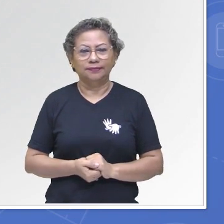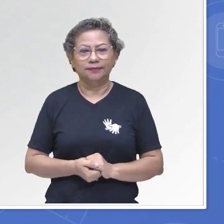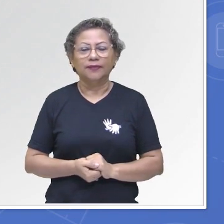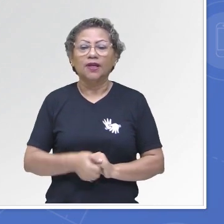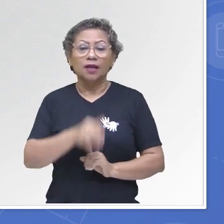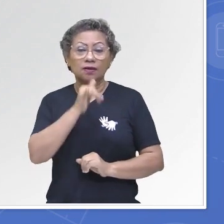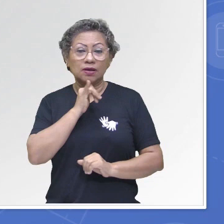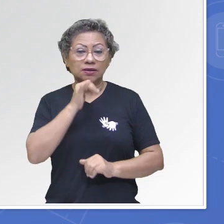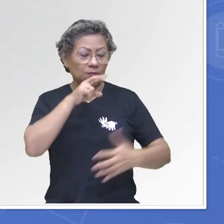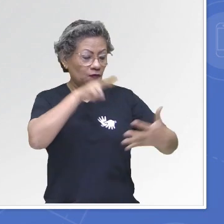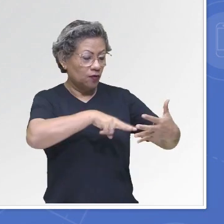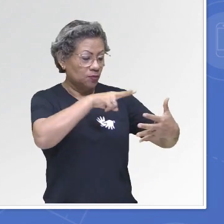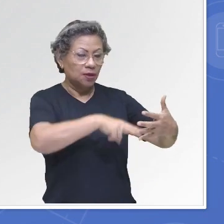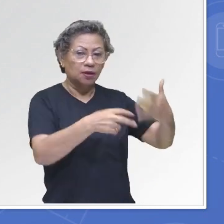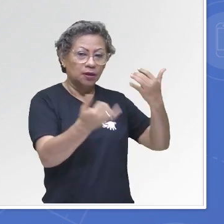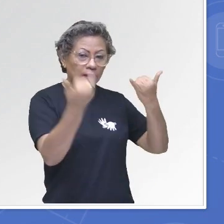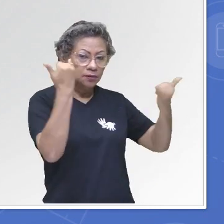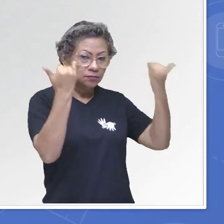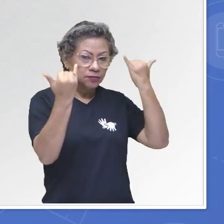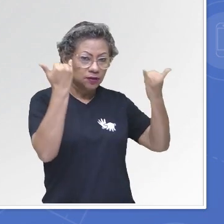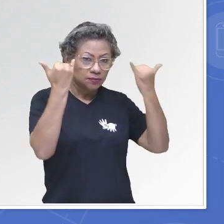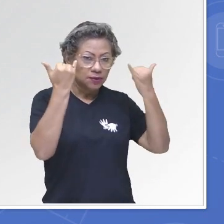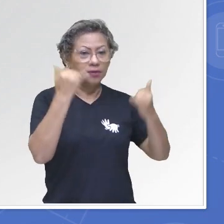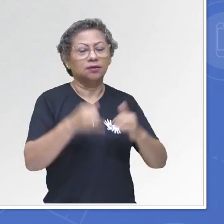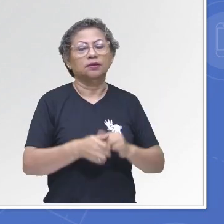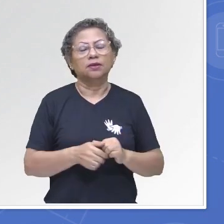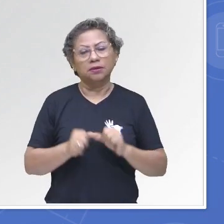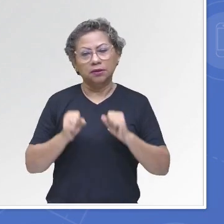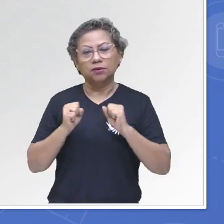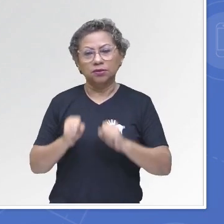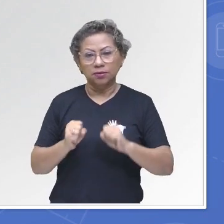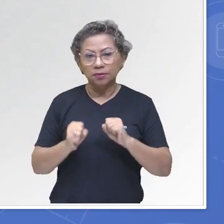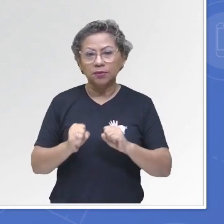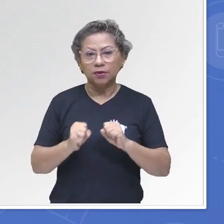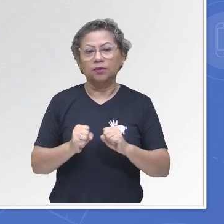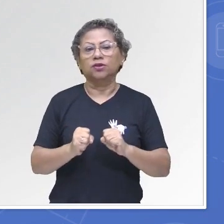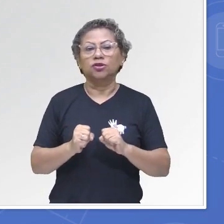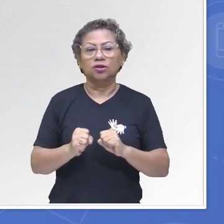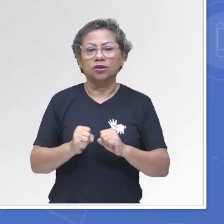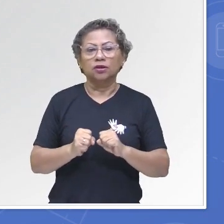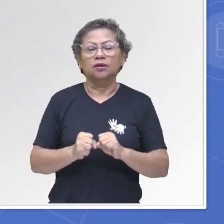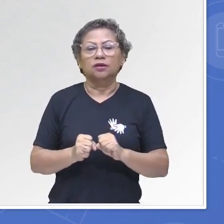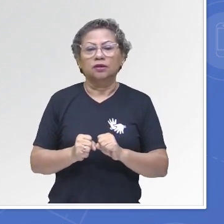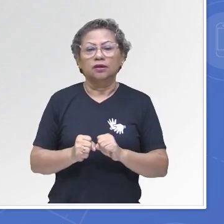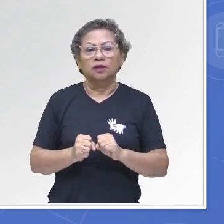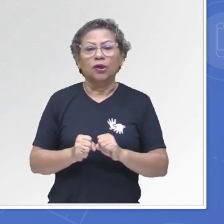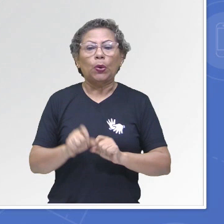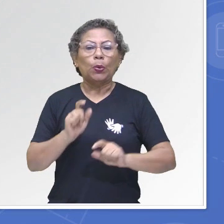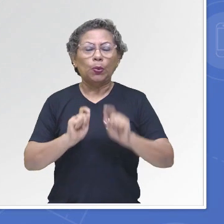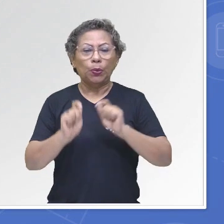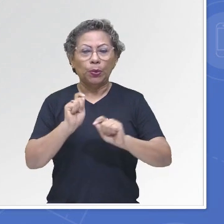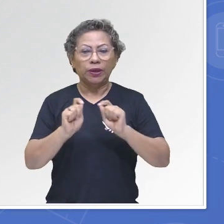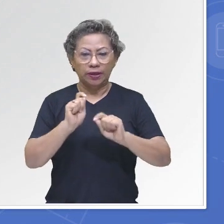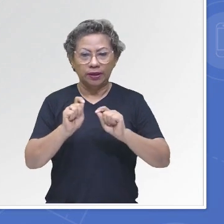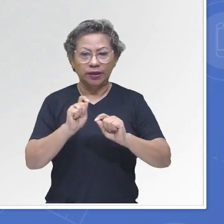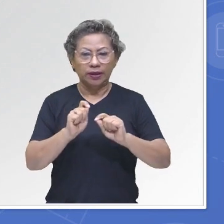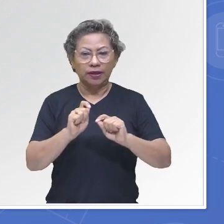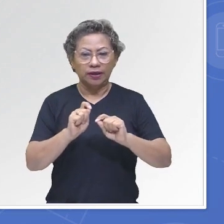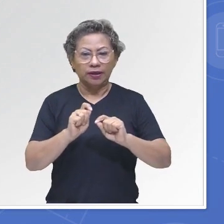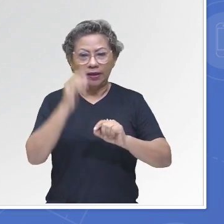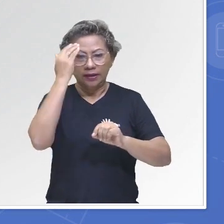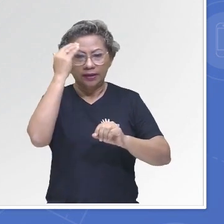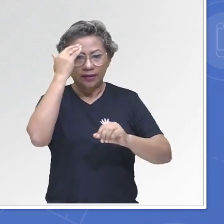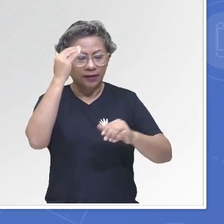um exemplo, né? Onde a gente pode aí trabalhar justamente o que vai ser aí entendido como